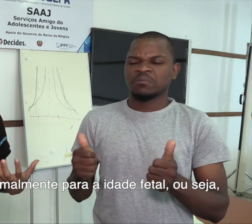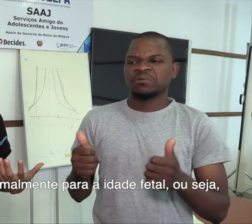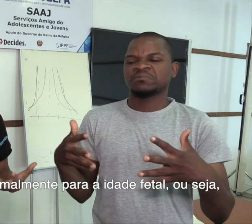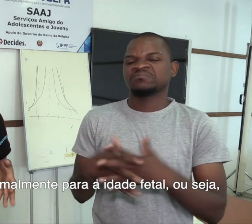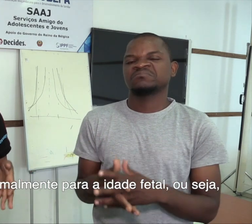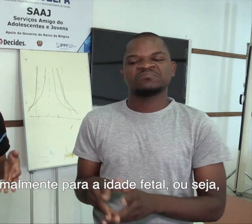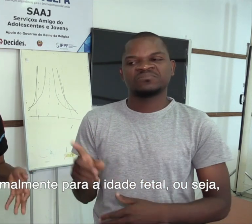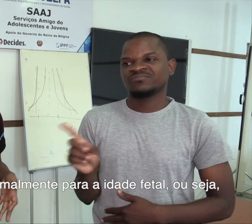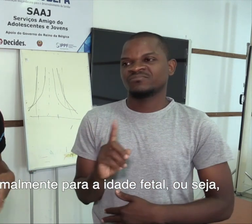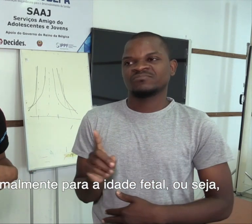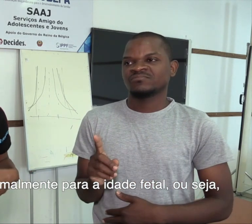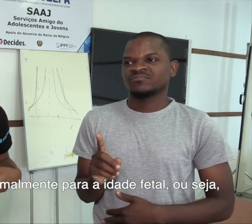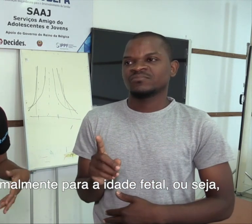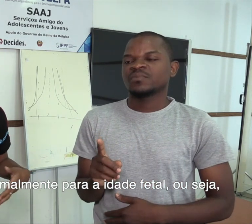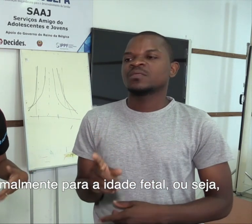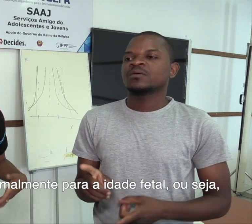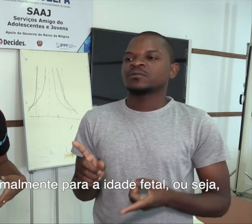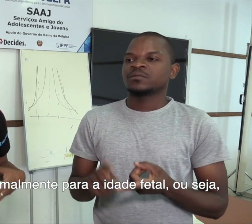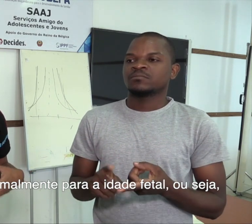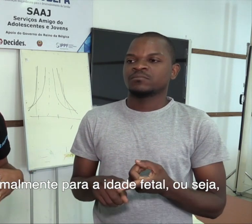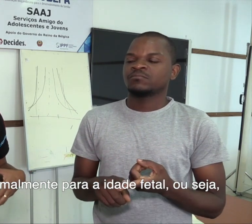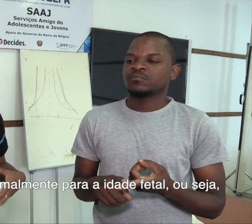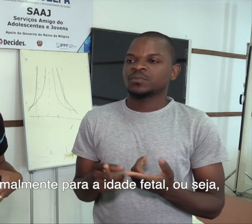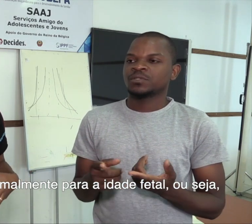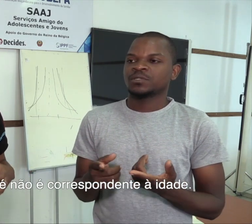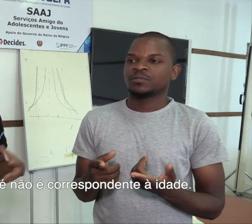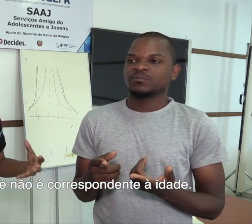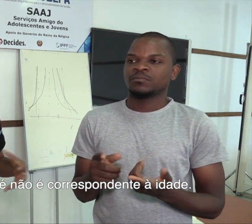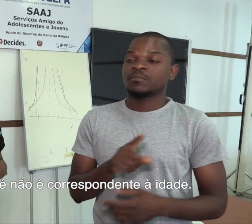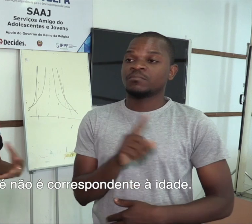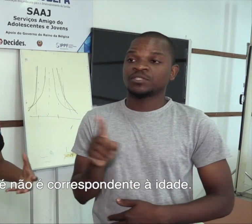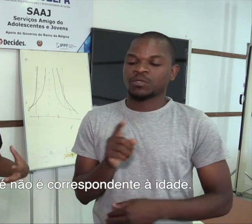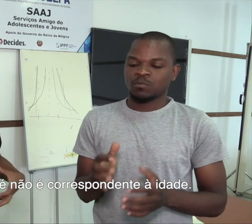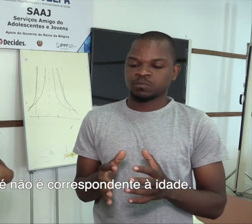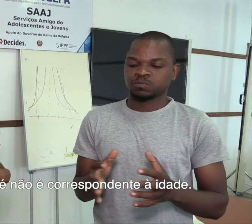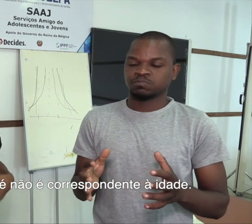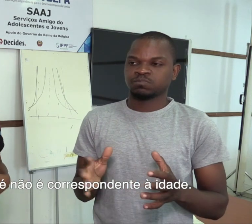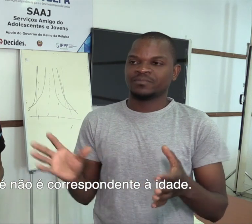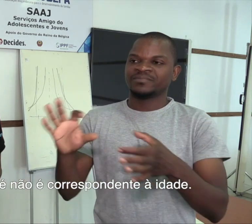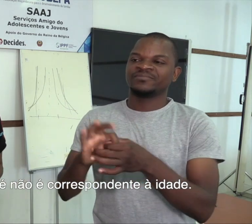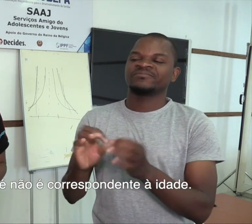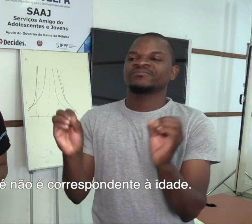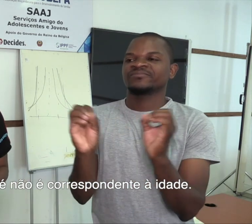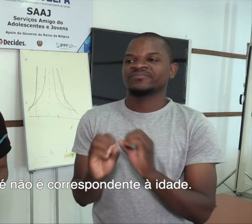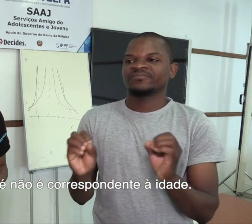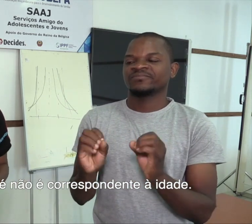cresce normalmente para a idade fetal, da idade que, o tamanho do bebê e a idade